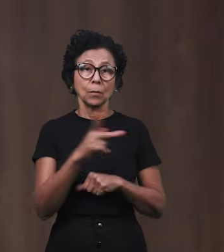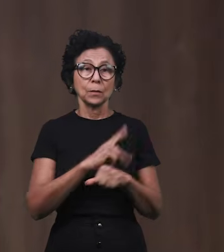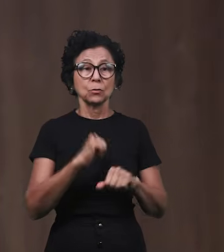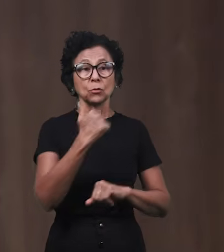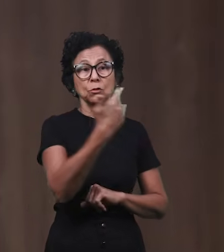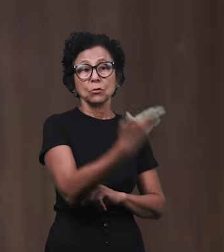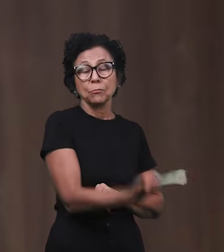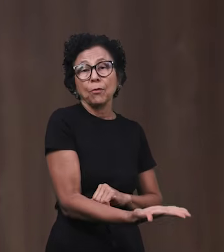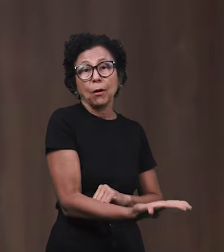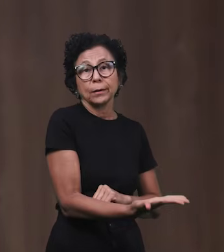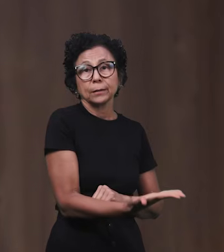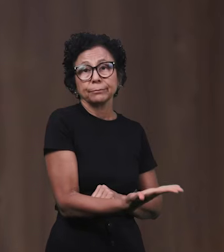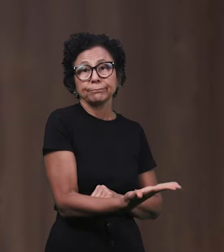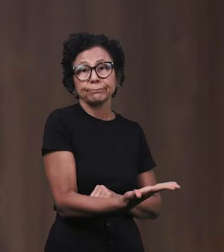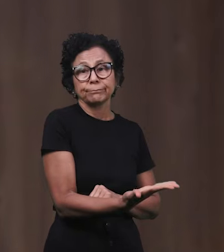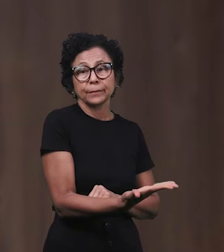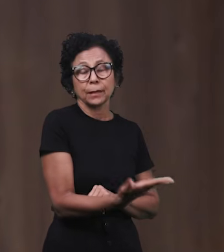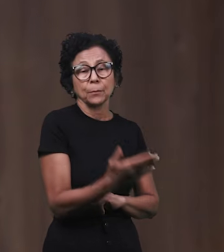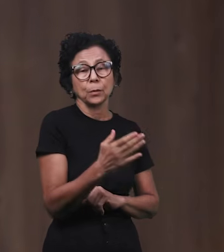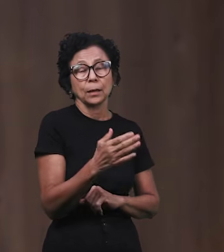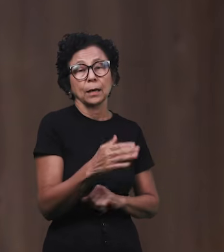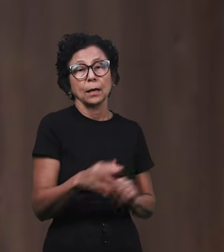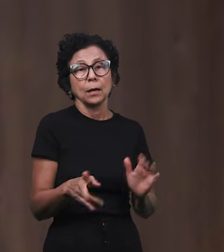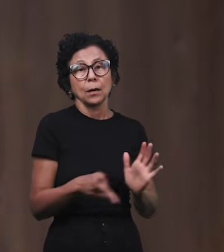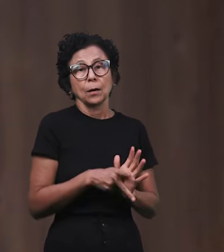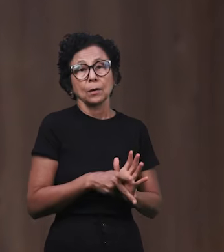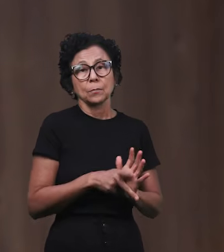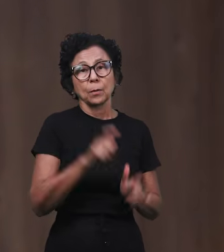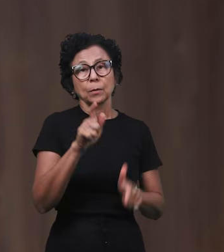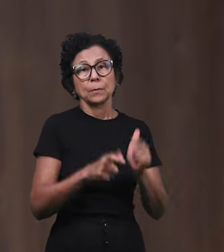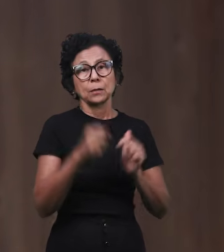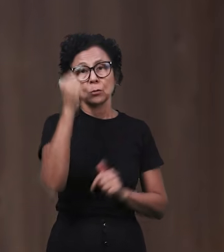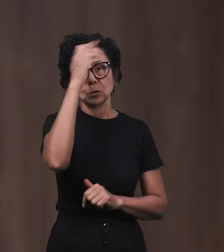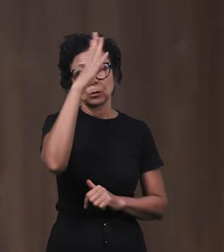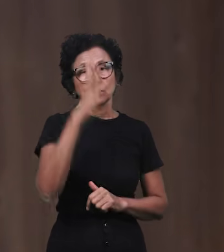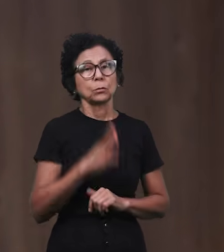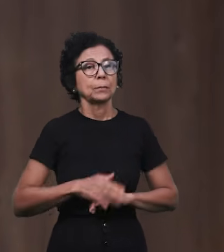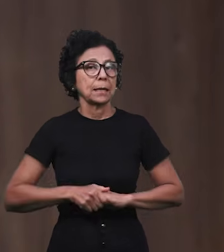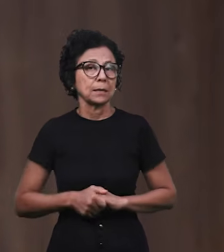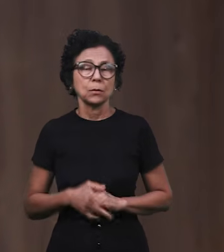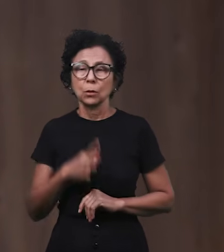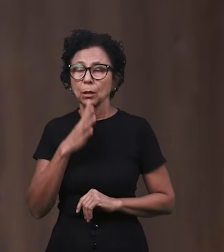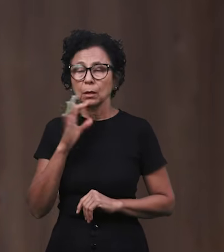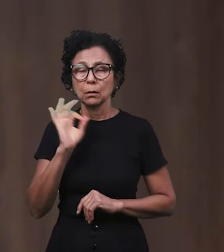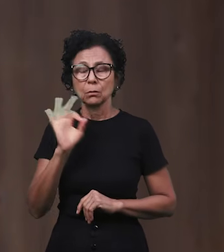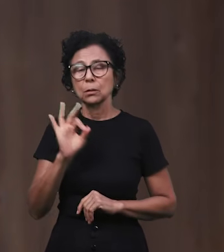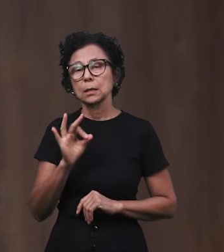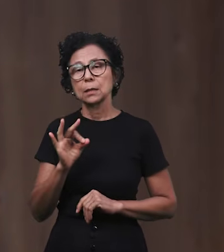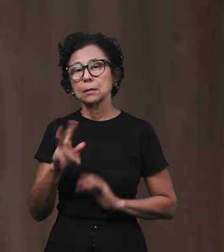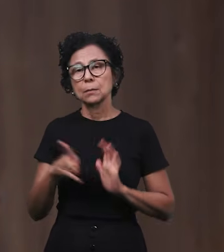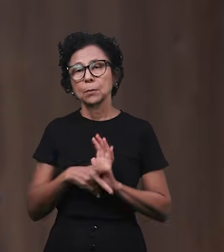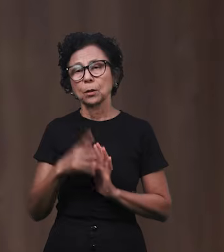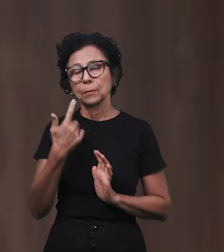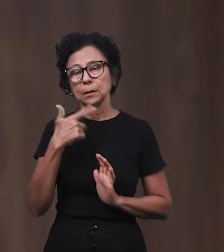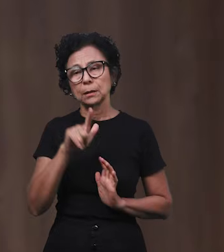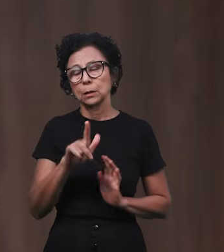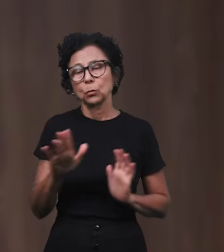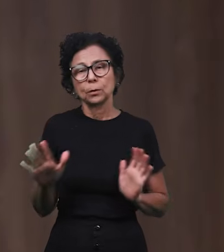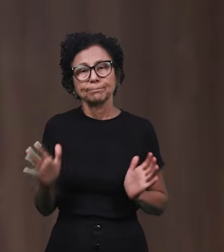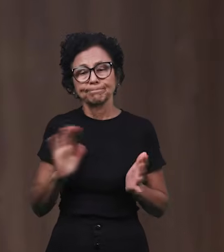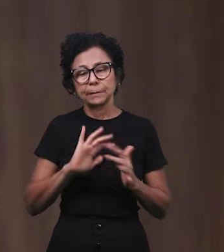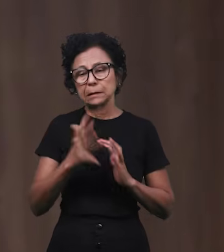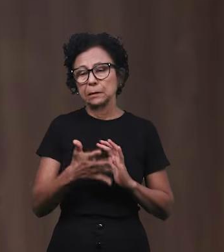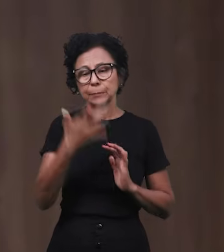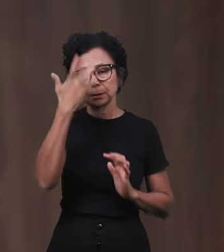reconhecida, mas a Isso. oficial é o o português. Então, o surdo, ele é estrangeiro dentro do seu próprio país, porque, infelizmente,